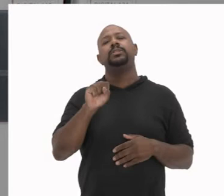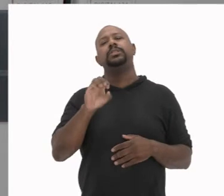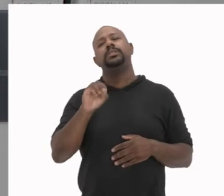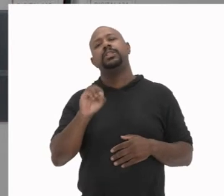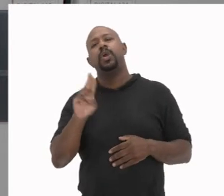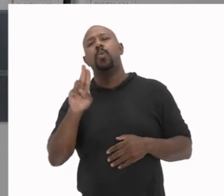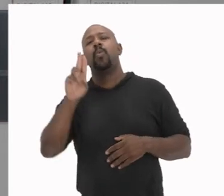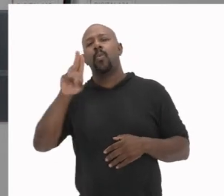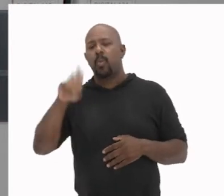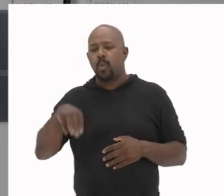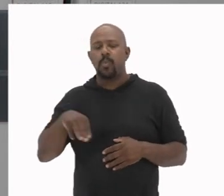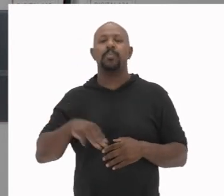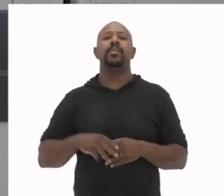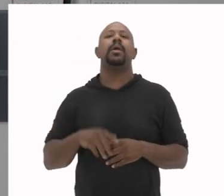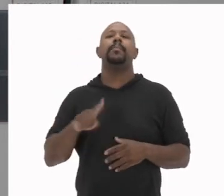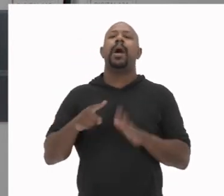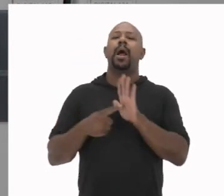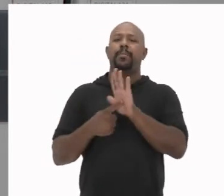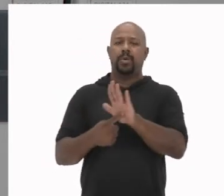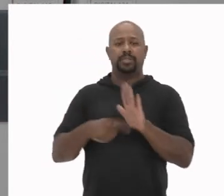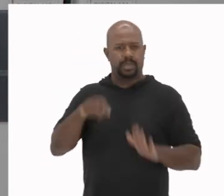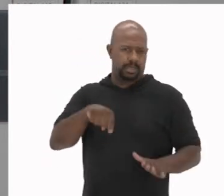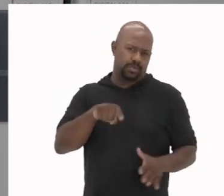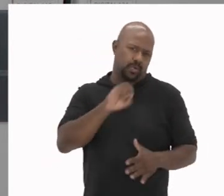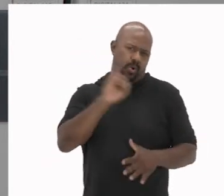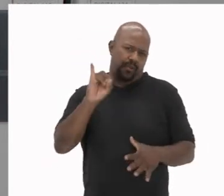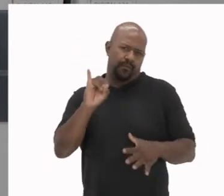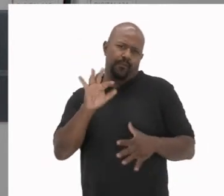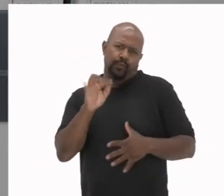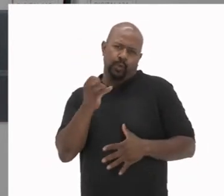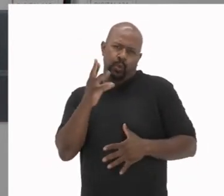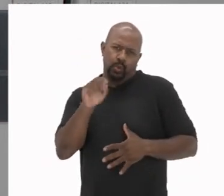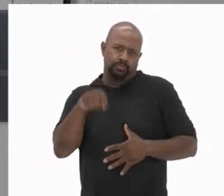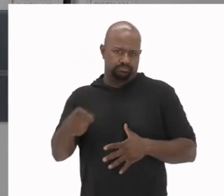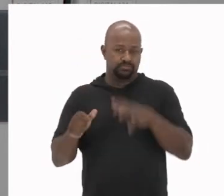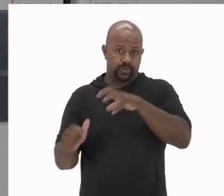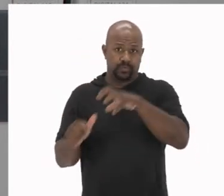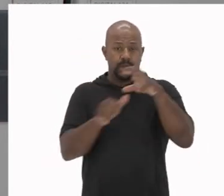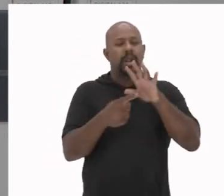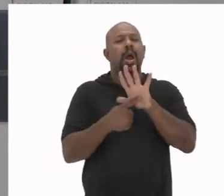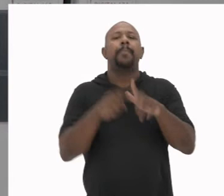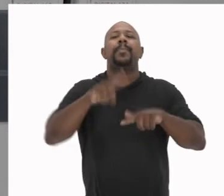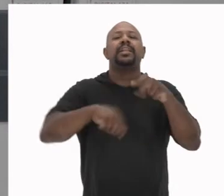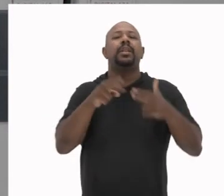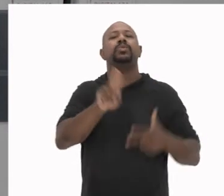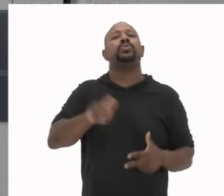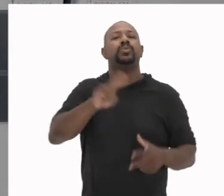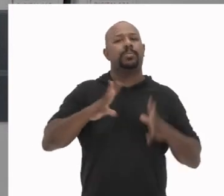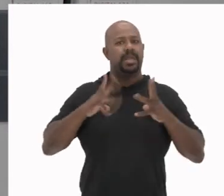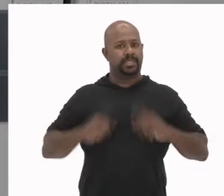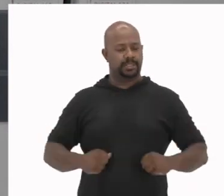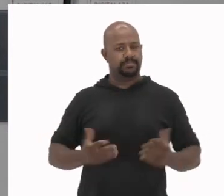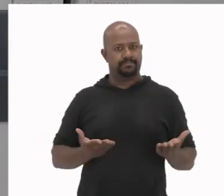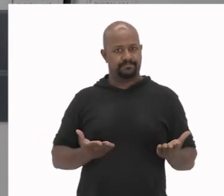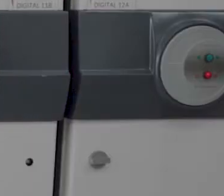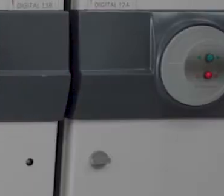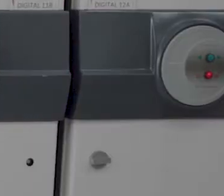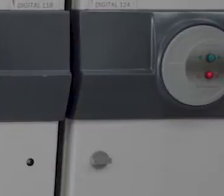Museu 1, da Oi Futuro, para apresentar alguns dos materiais que nós utilizamos para a higienização das